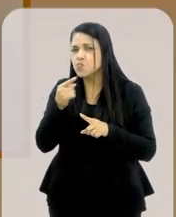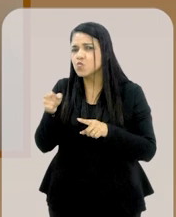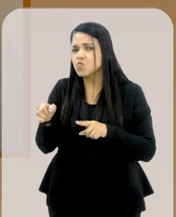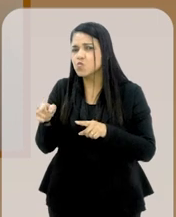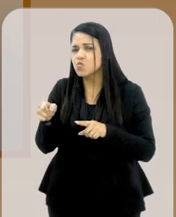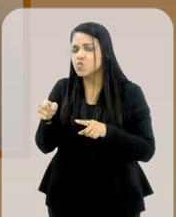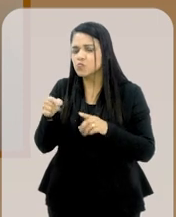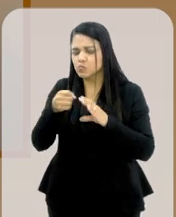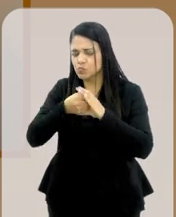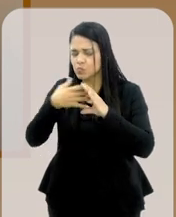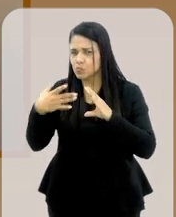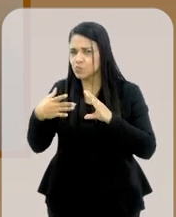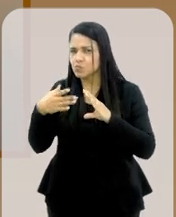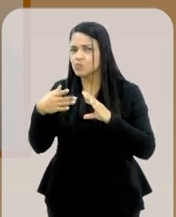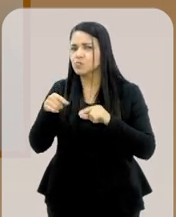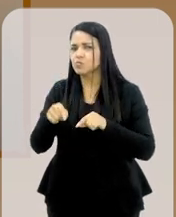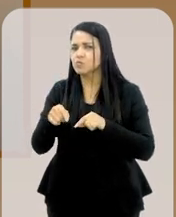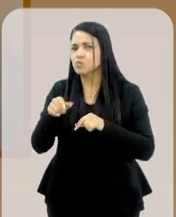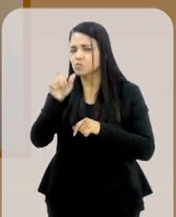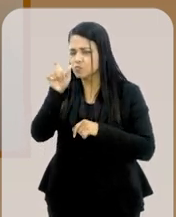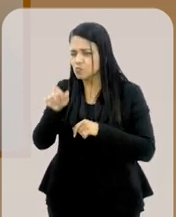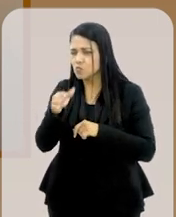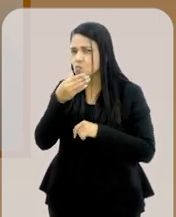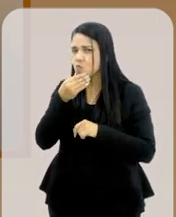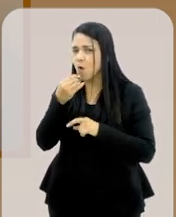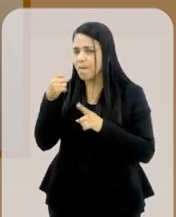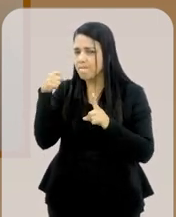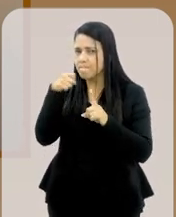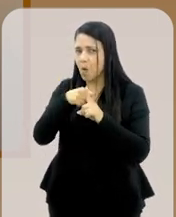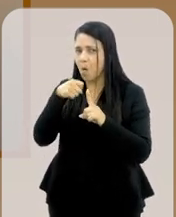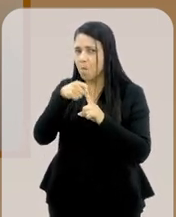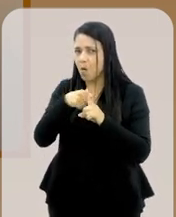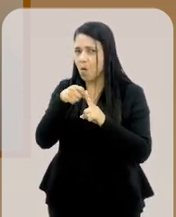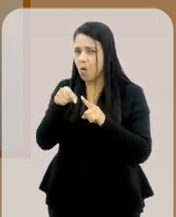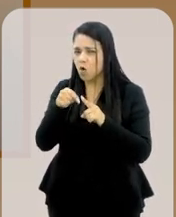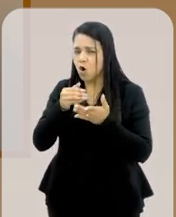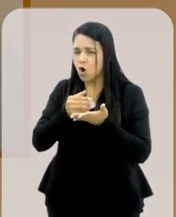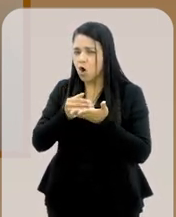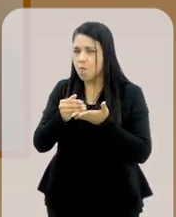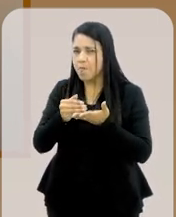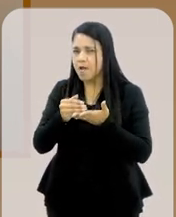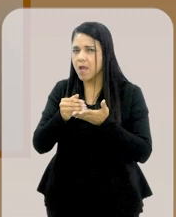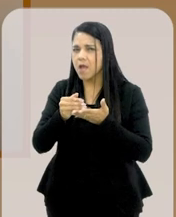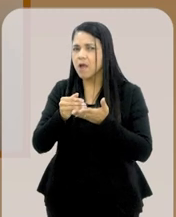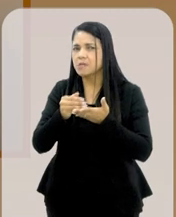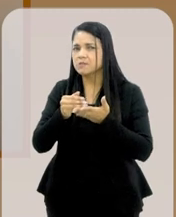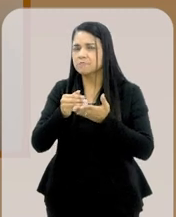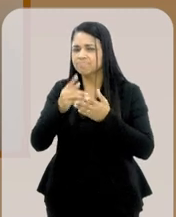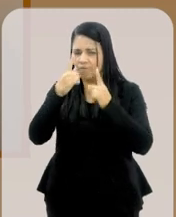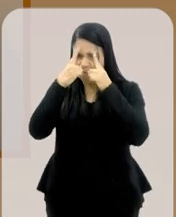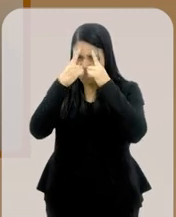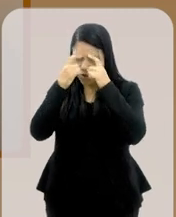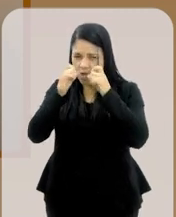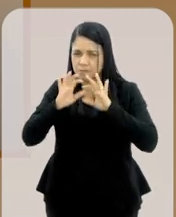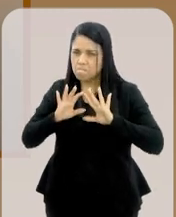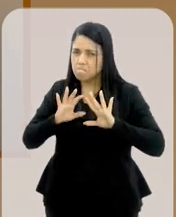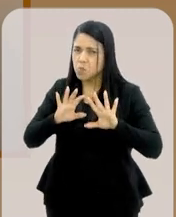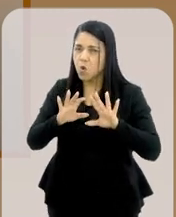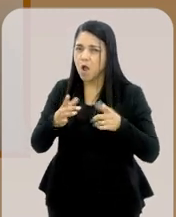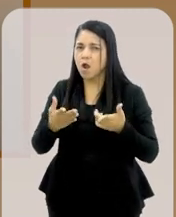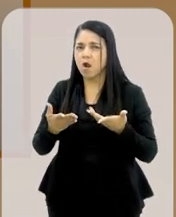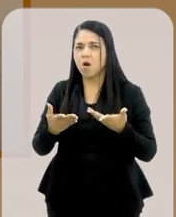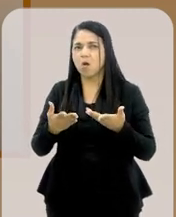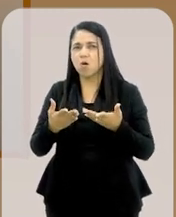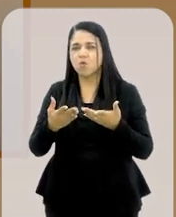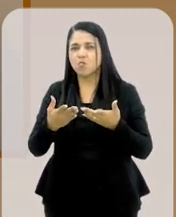muito característico do agressor, né? Desse agressor que começa cometendo uma violência como